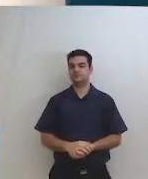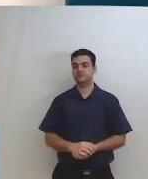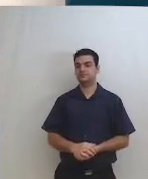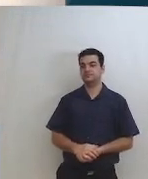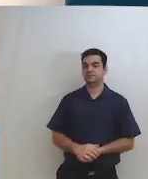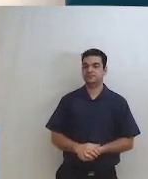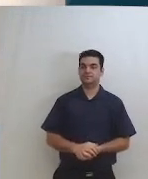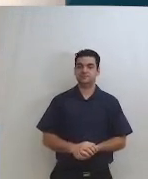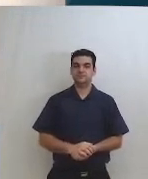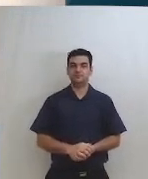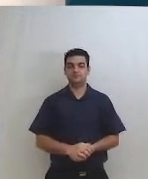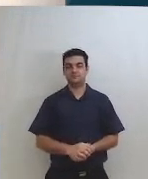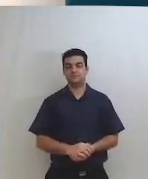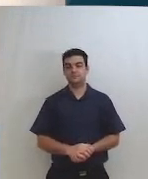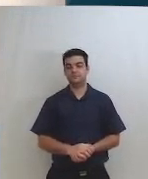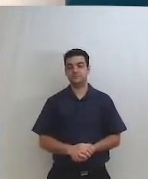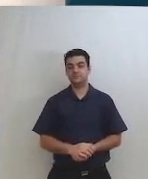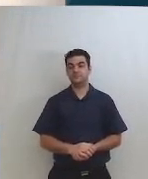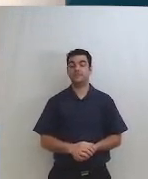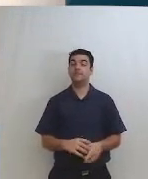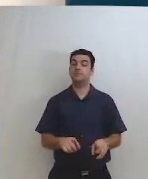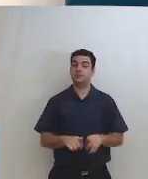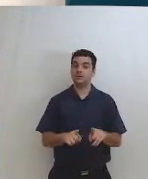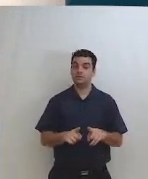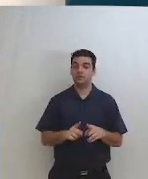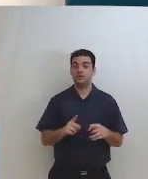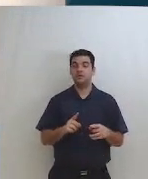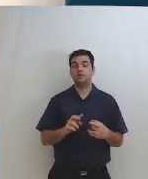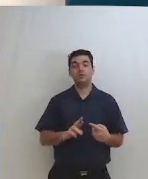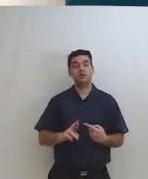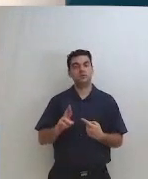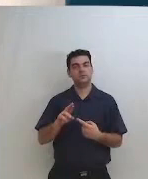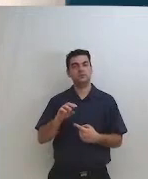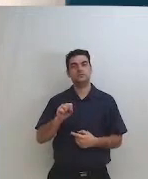Ainda na relatoria do ministro Sebastião Reis, RHC